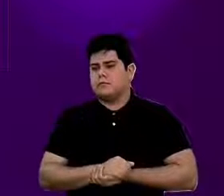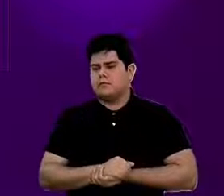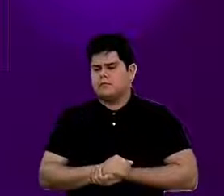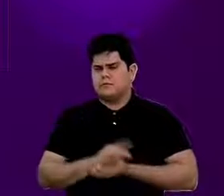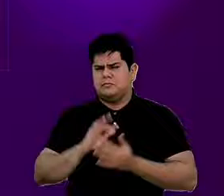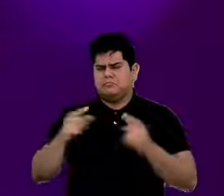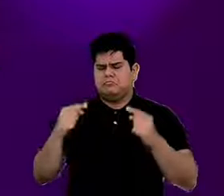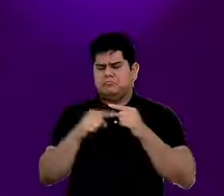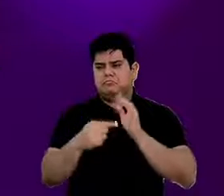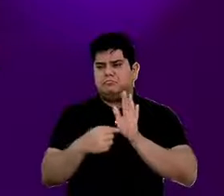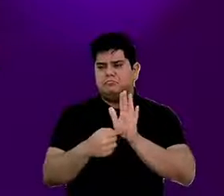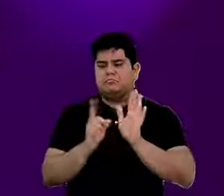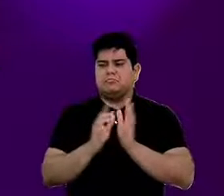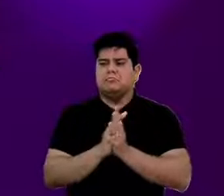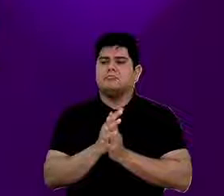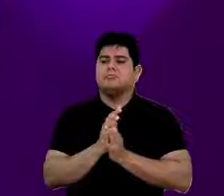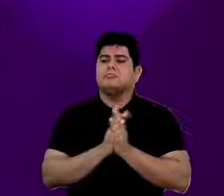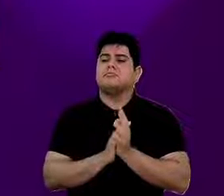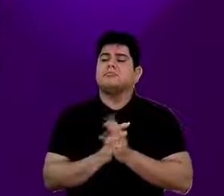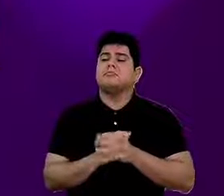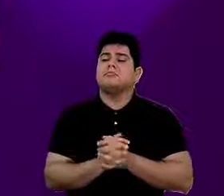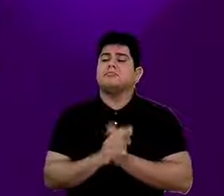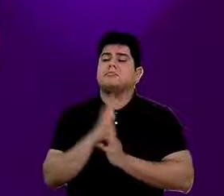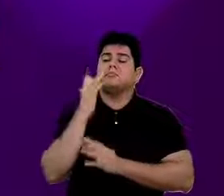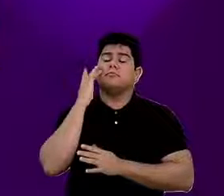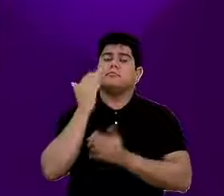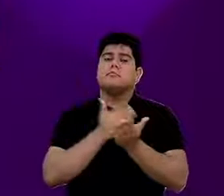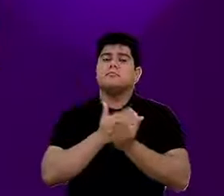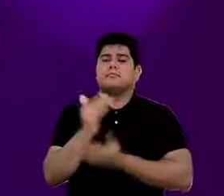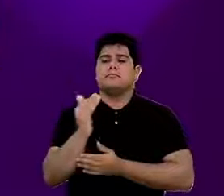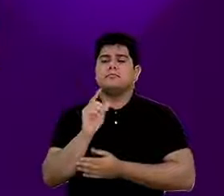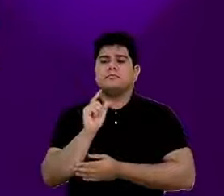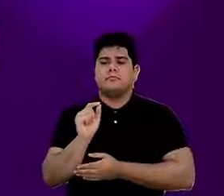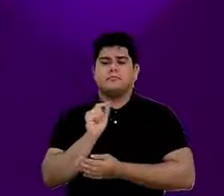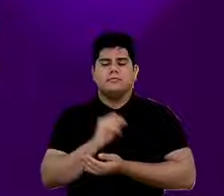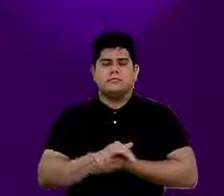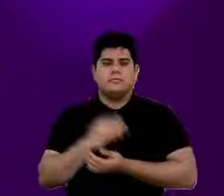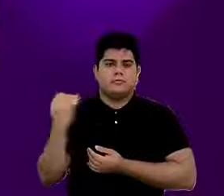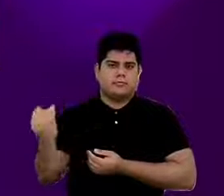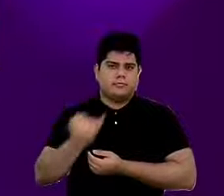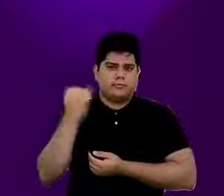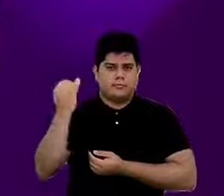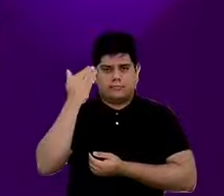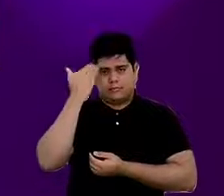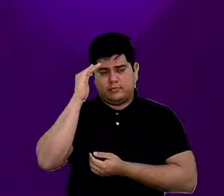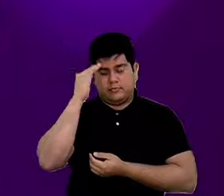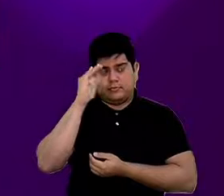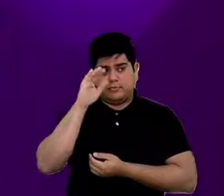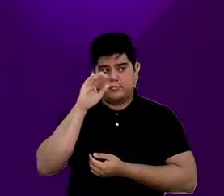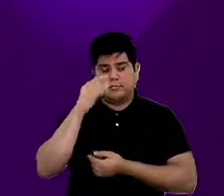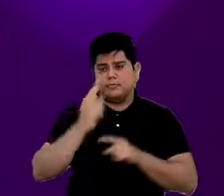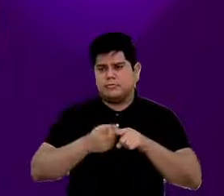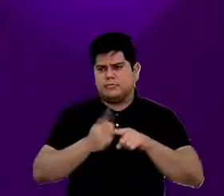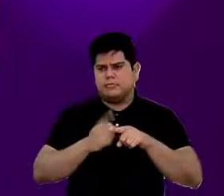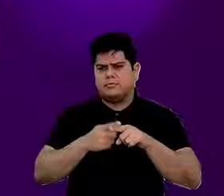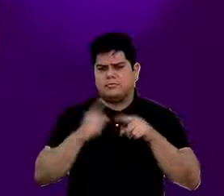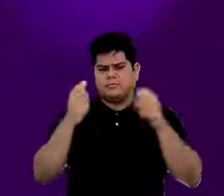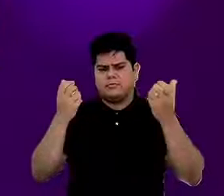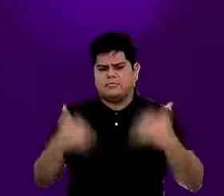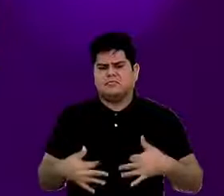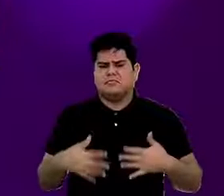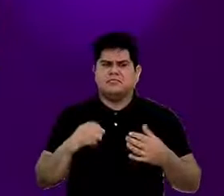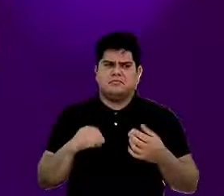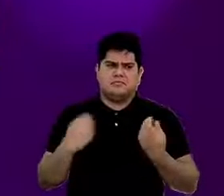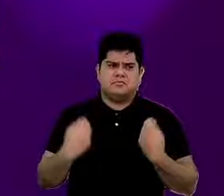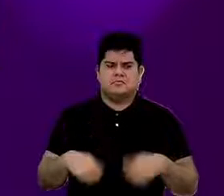especial. Bom, então acho que para começar, é importante a gente entender por que que a gente está falando e